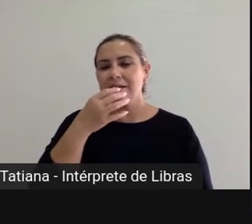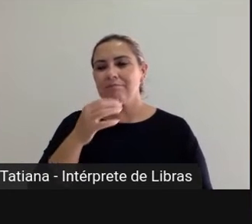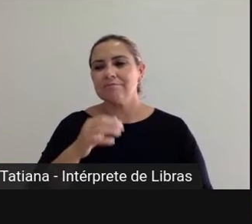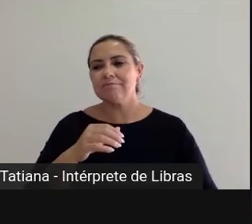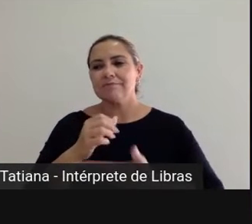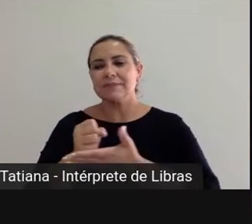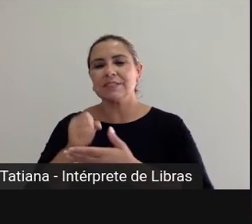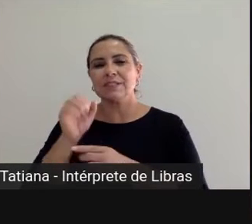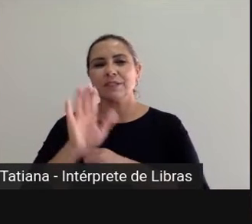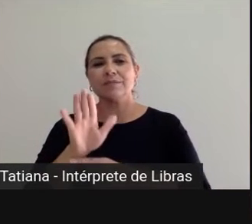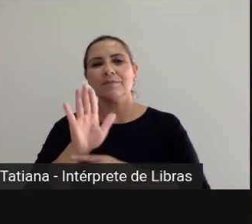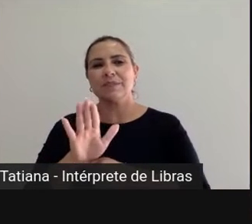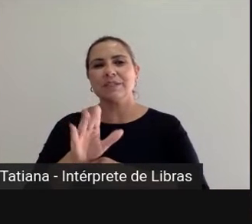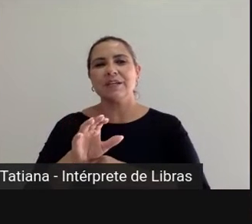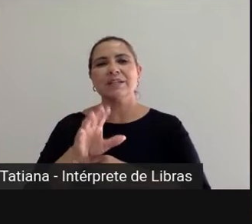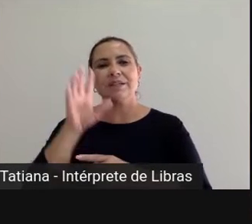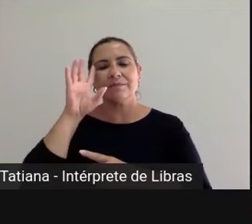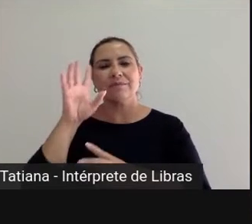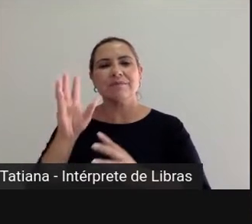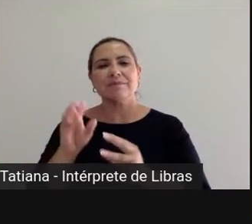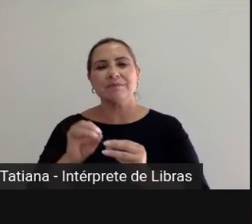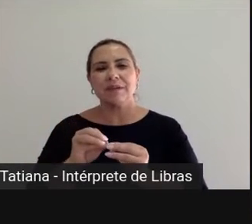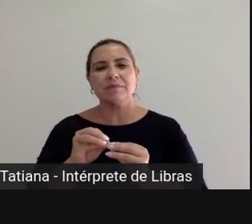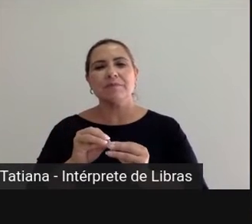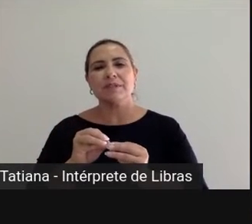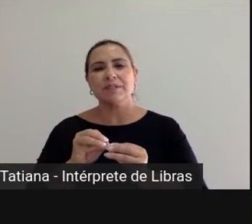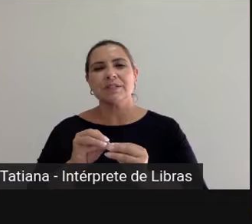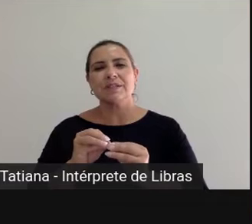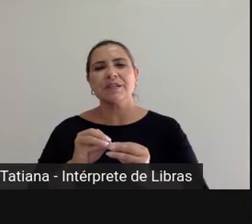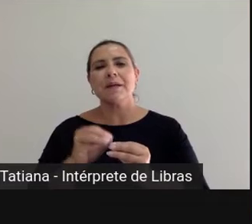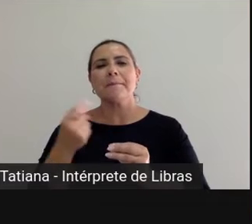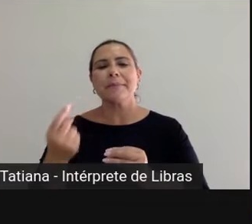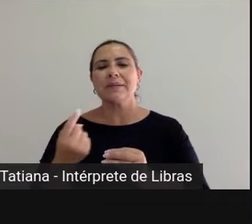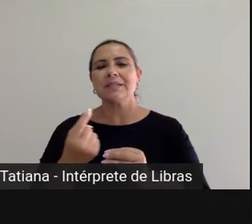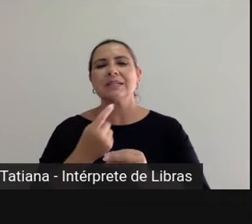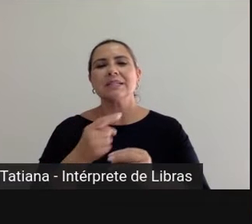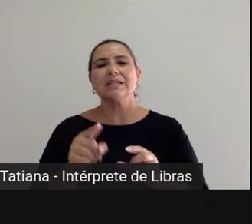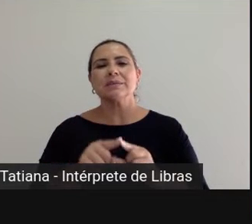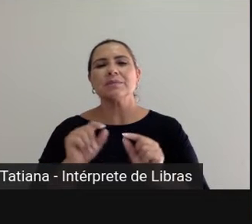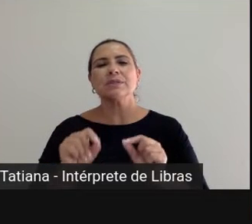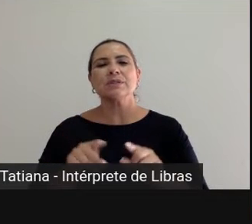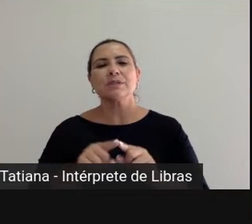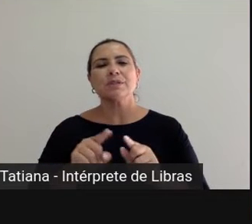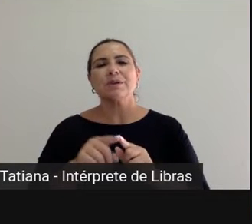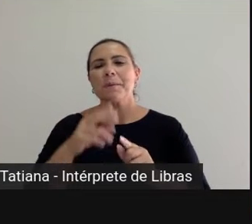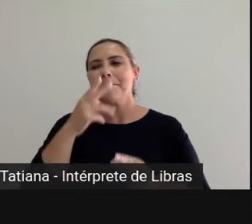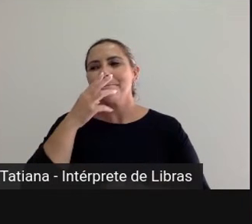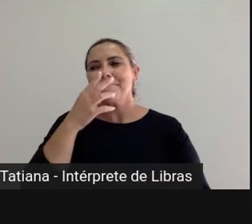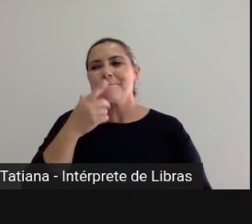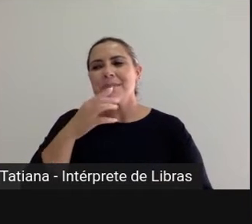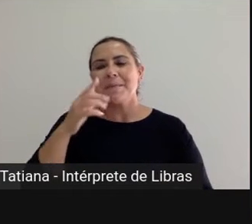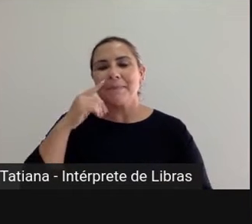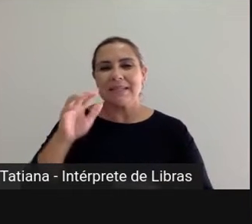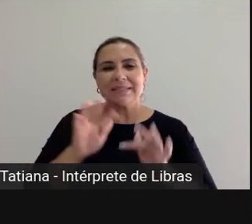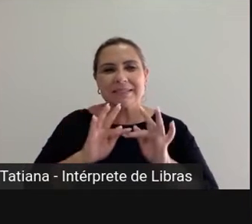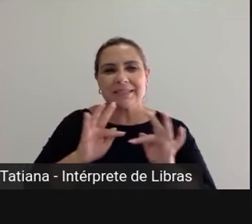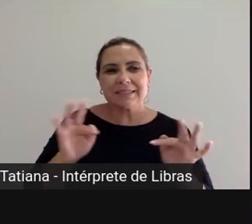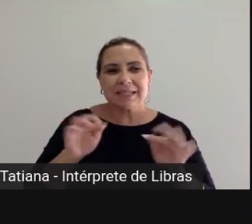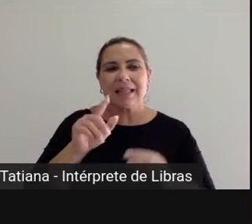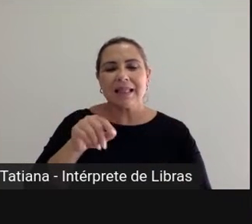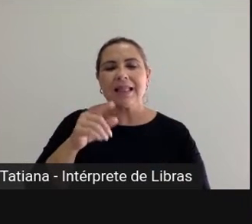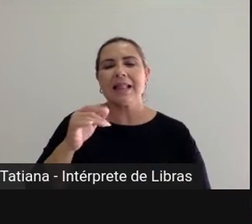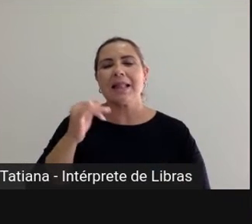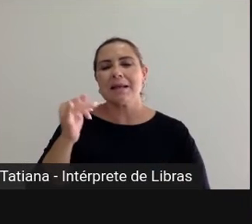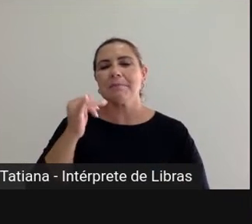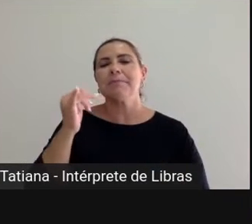contribuição modesta, que eu considero, mas cada grão de areia nesse oceano que a gente verifica é extremamente